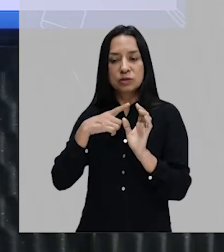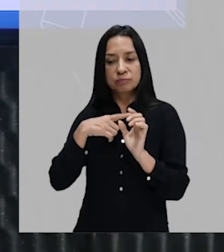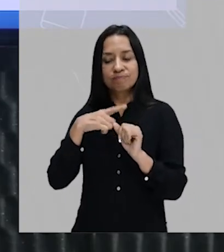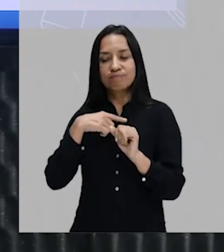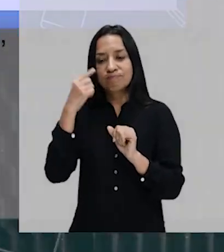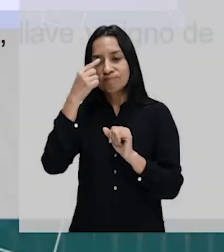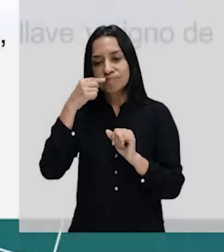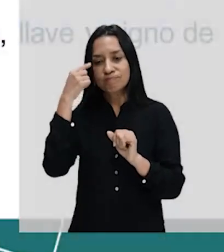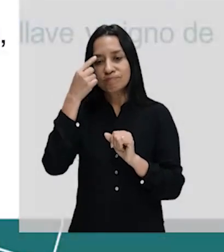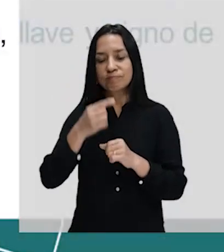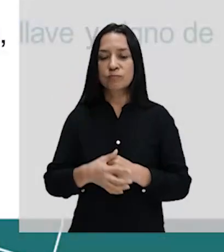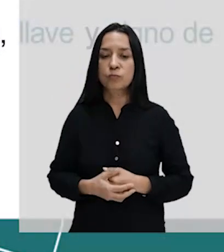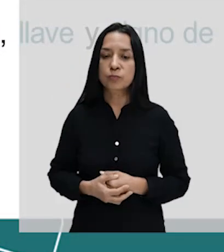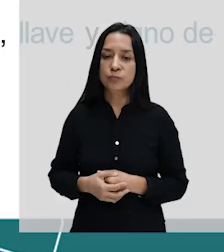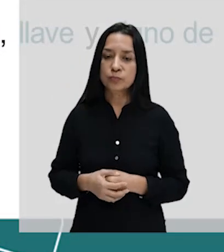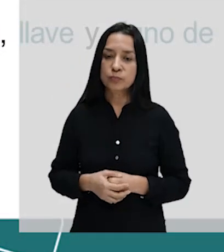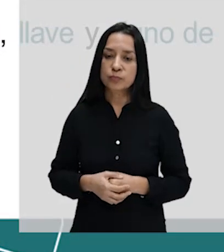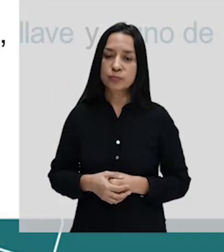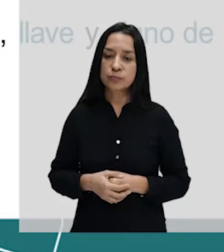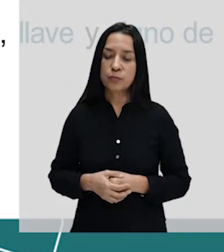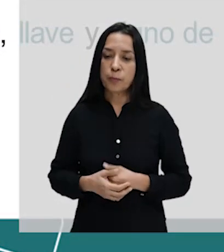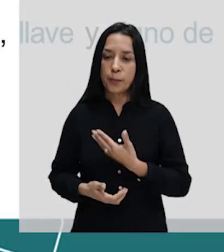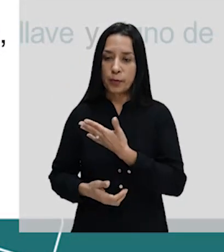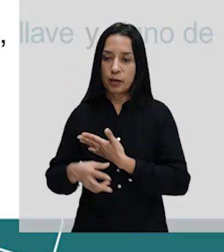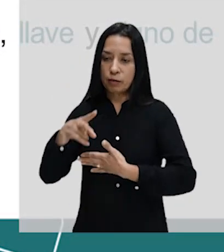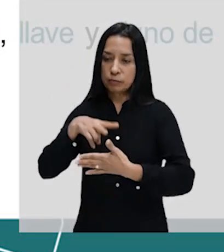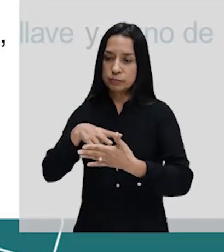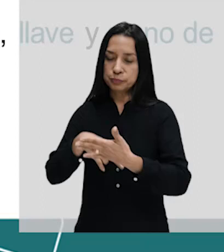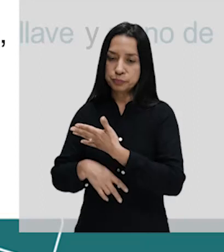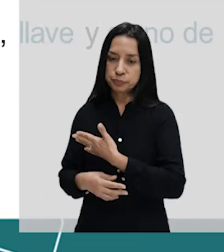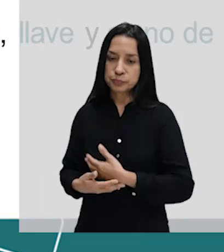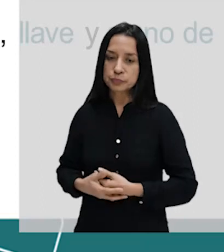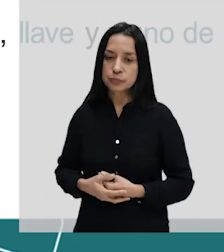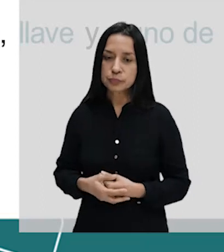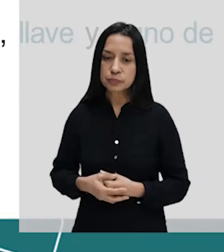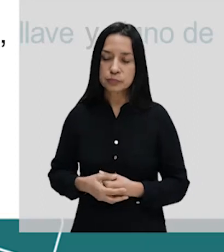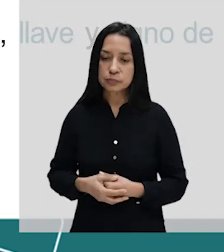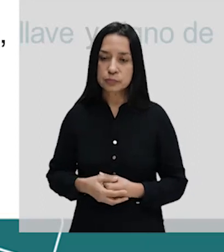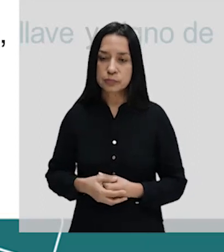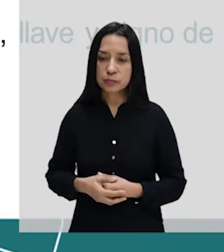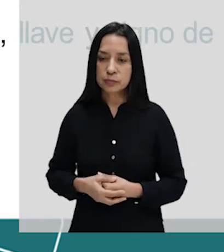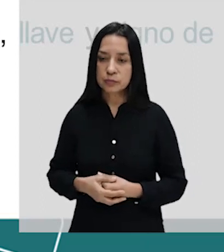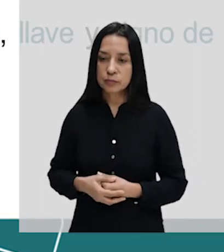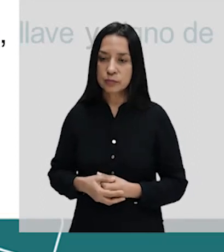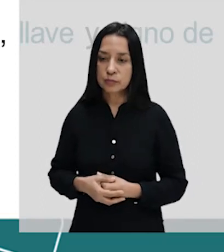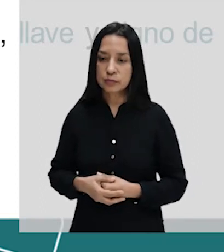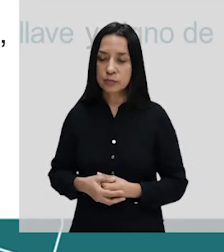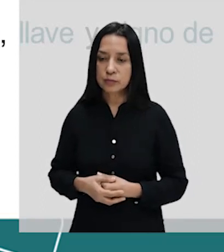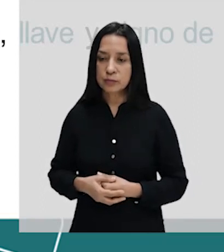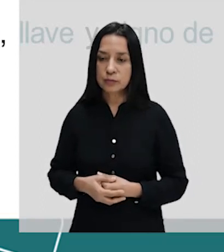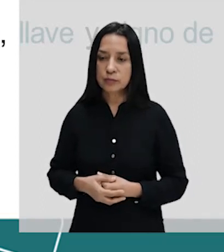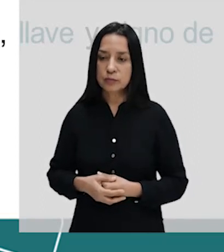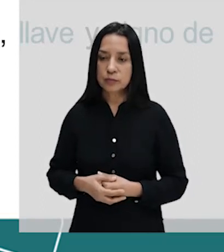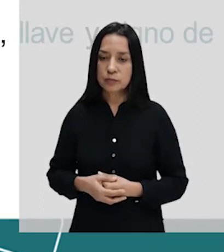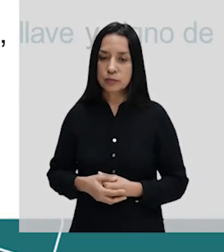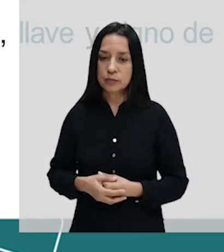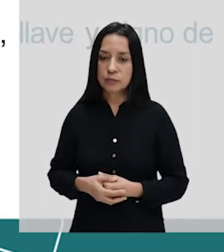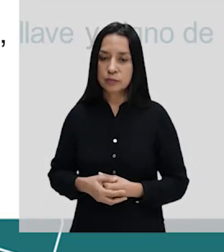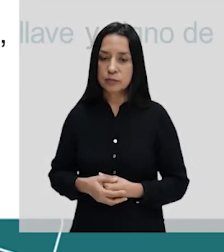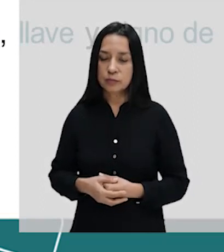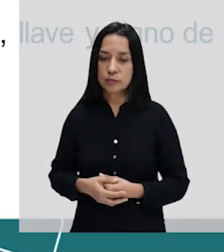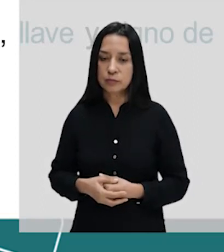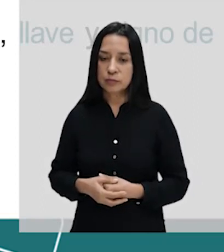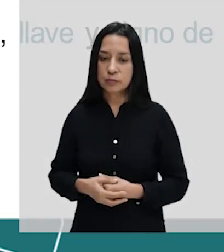espanhol. Segundo o dicionário Pan-Hispânico de Dudas, de 2005, existem um total